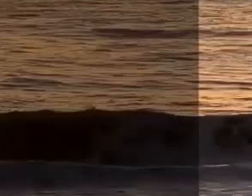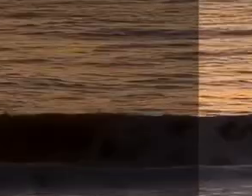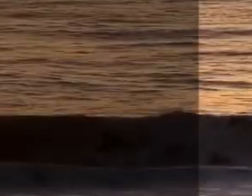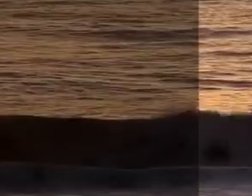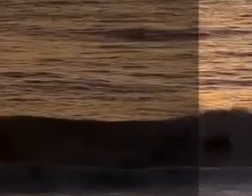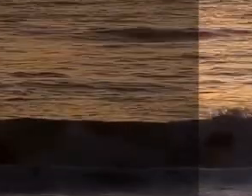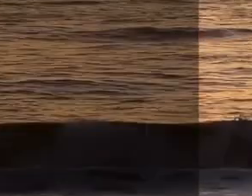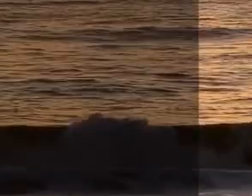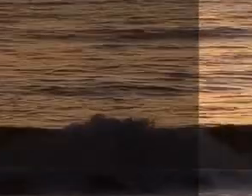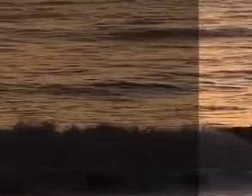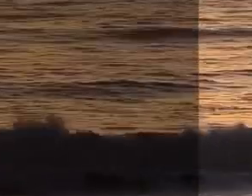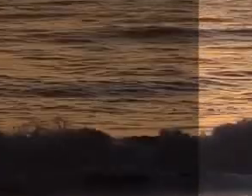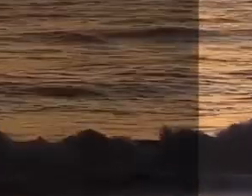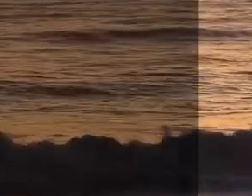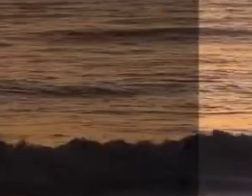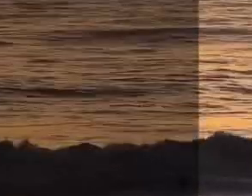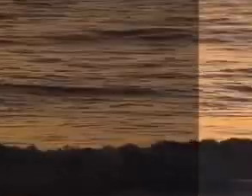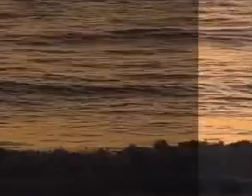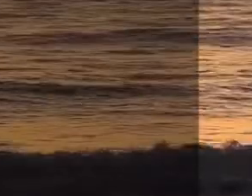E aí